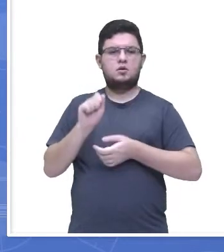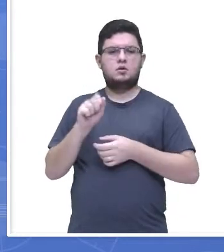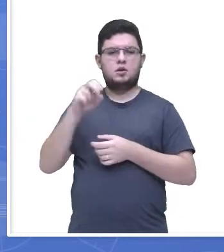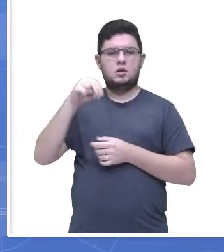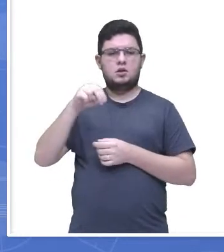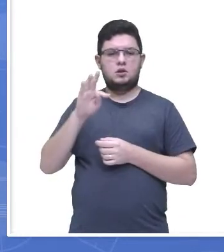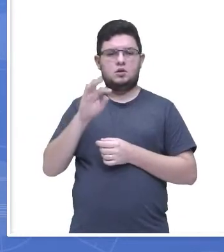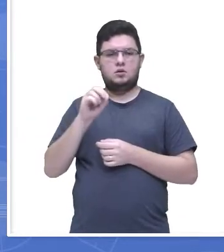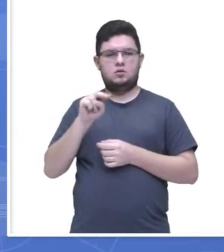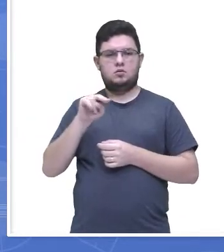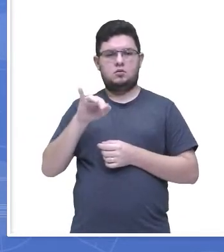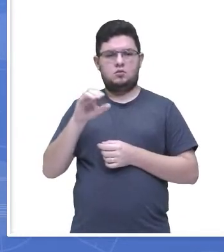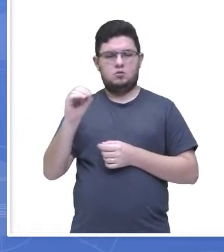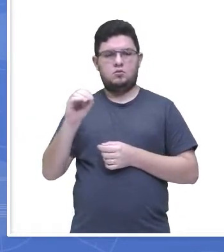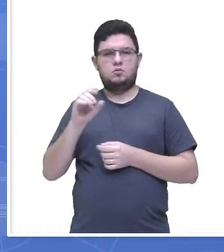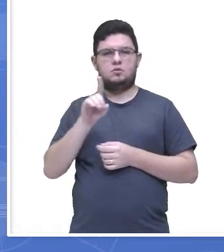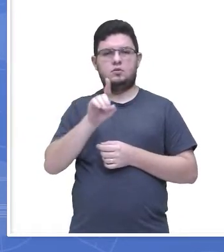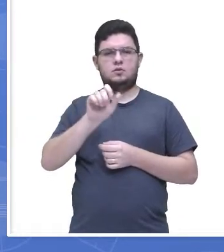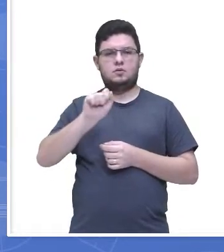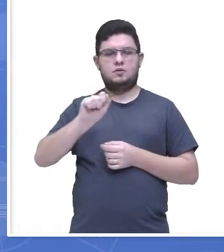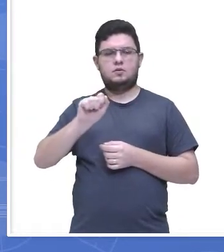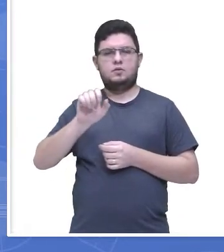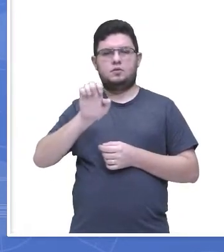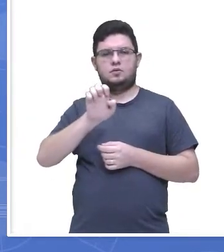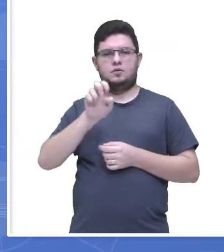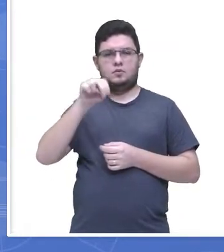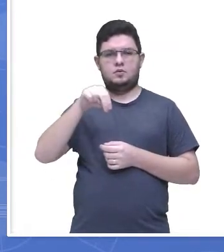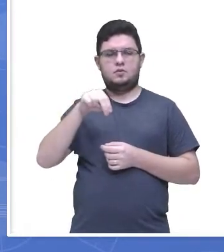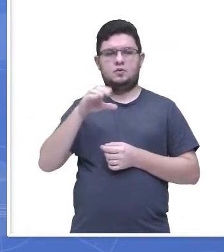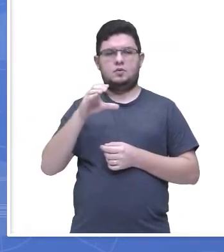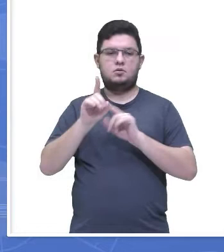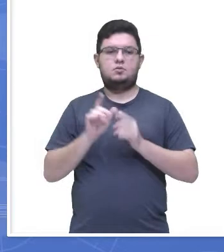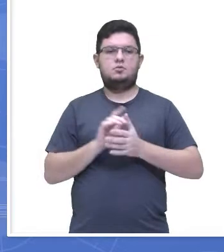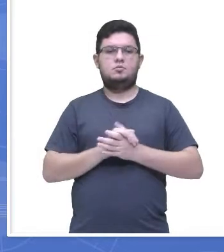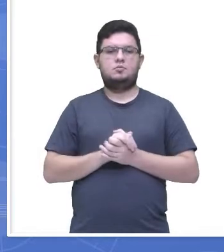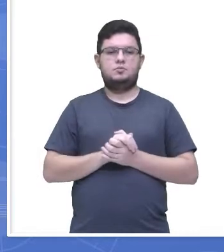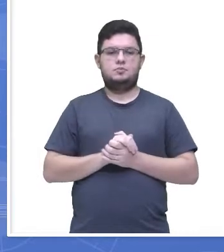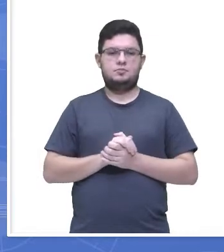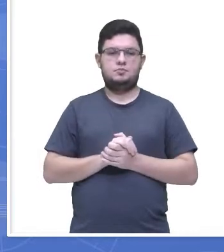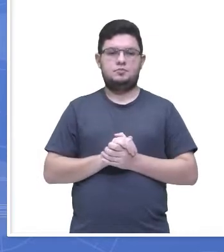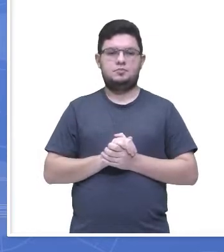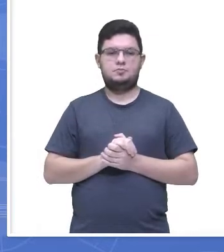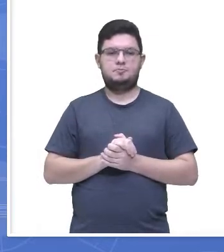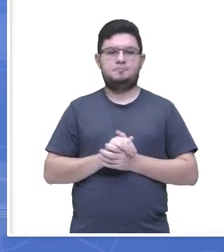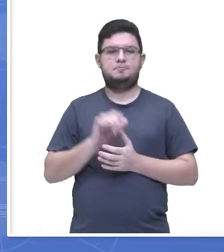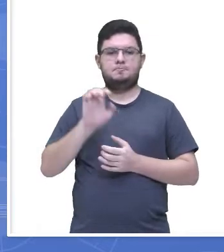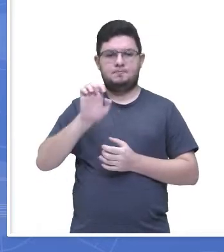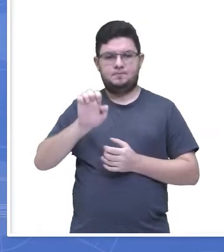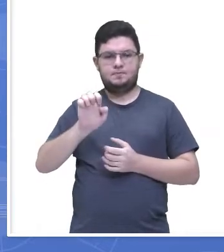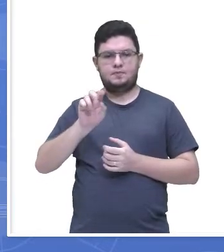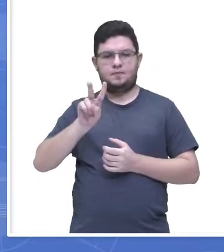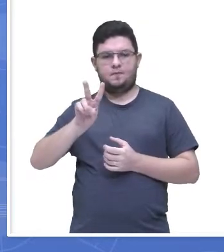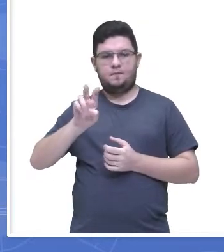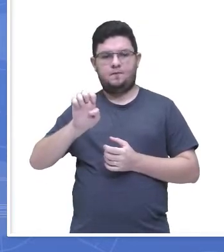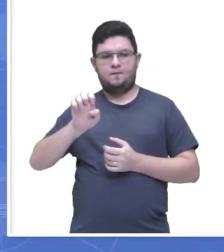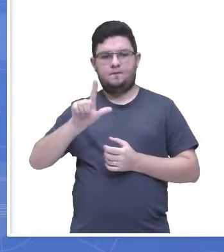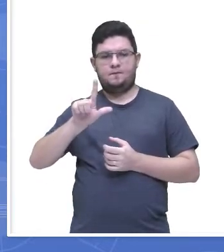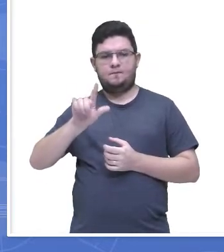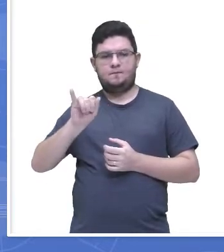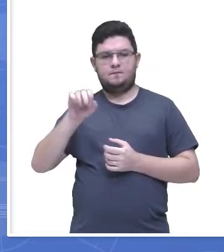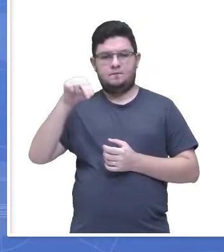Vamos então conversar com nossos alunos aqui no chat. O José Lucas,